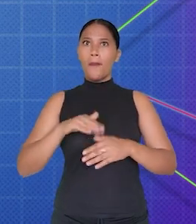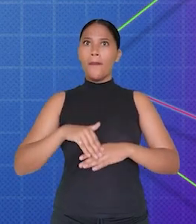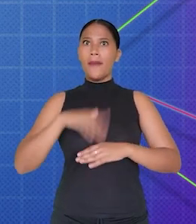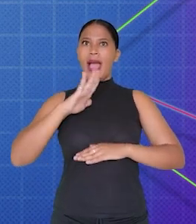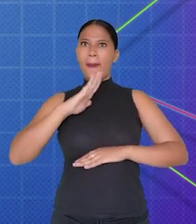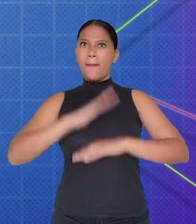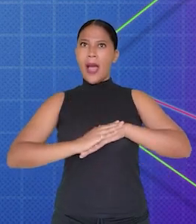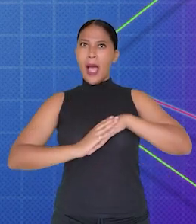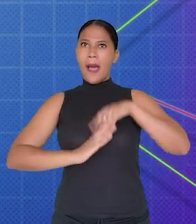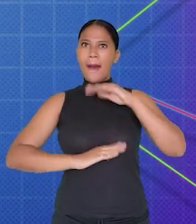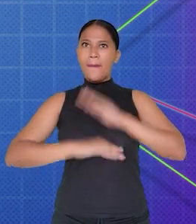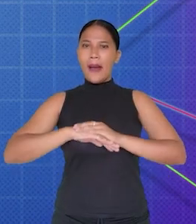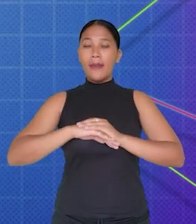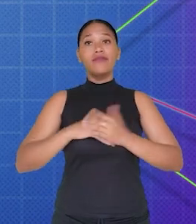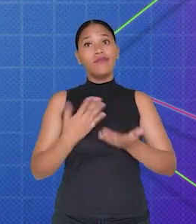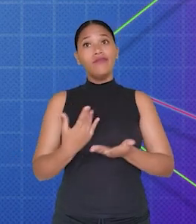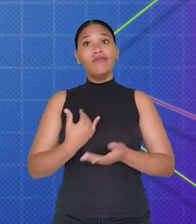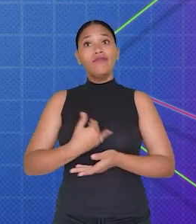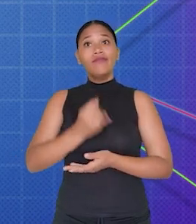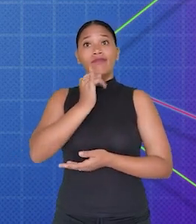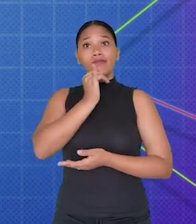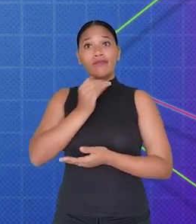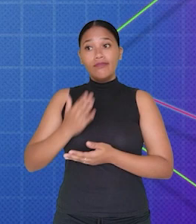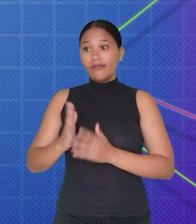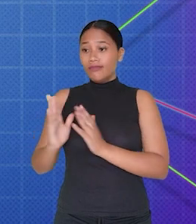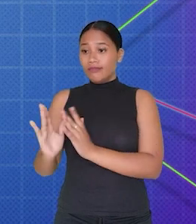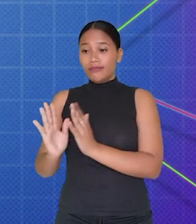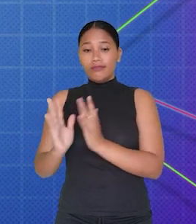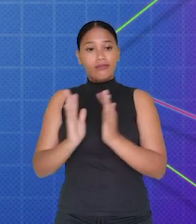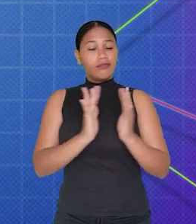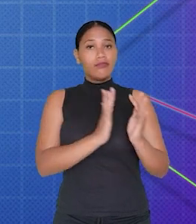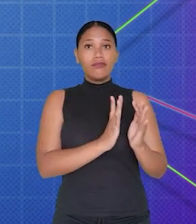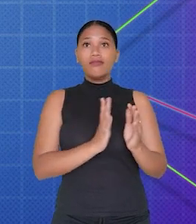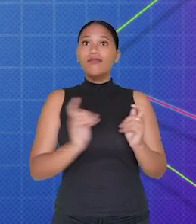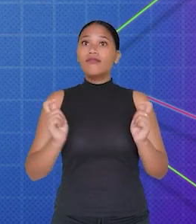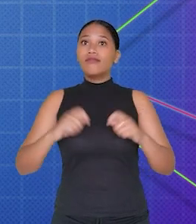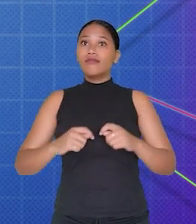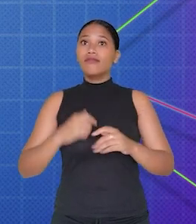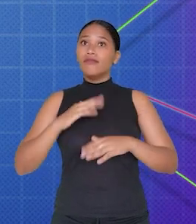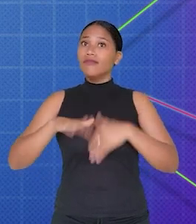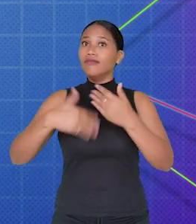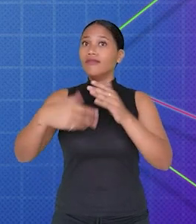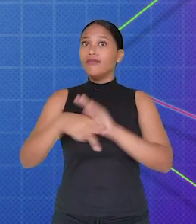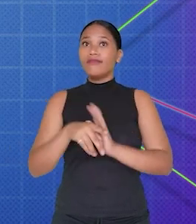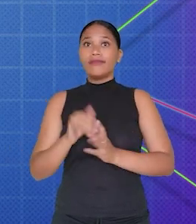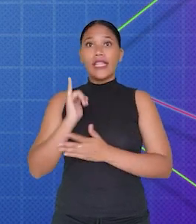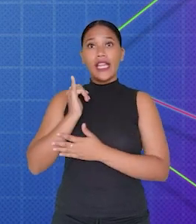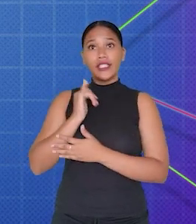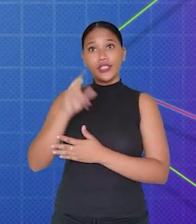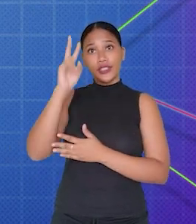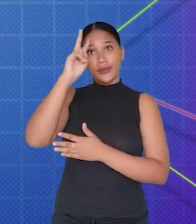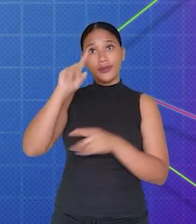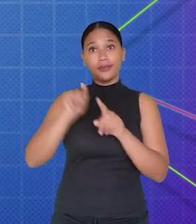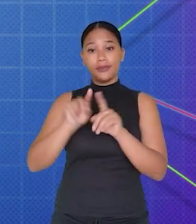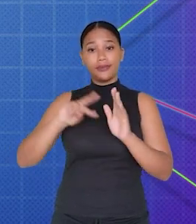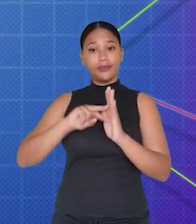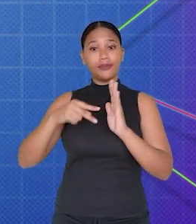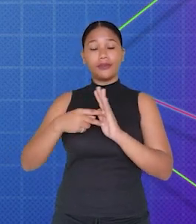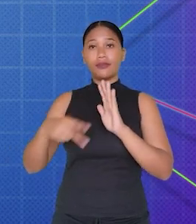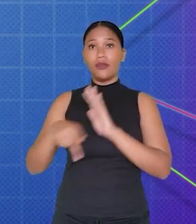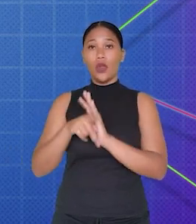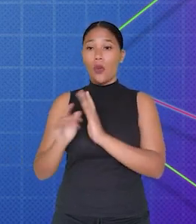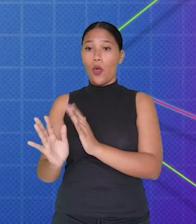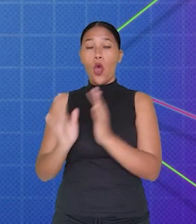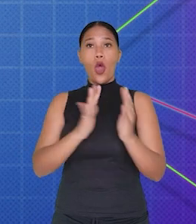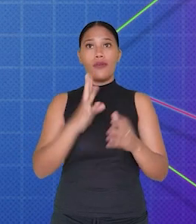confiante e habilidoso. Isso é um exemplo de como o arco de personagem pode ser usado para desenvolver a narrativa e dar